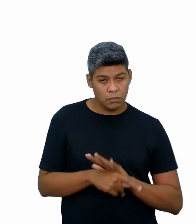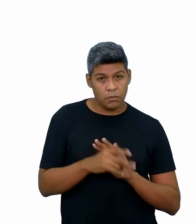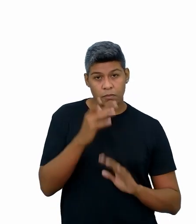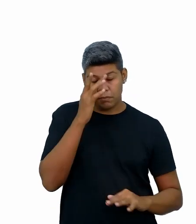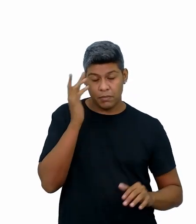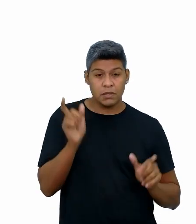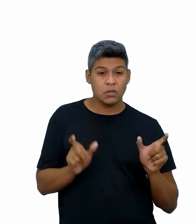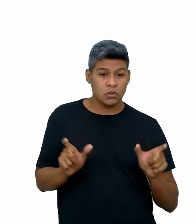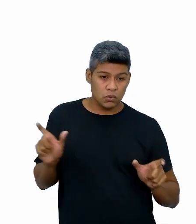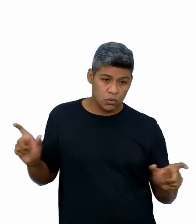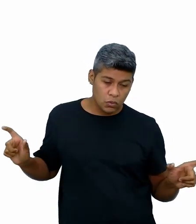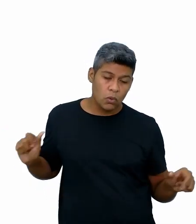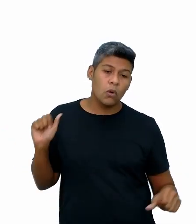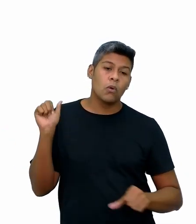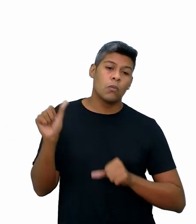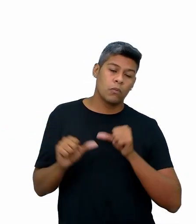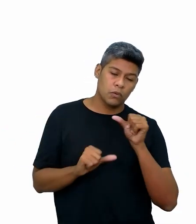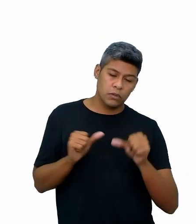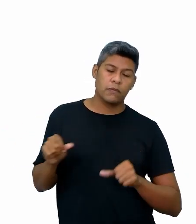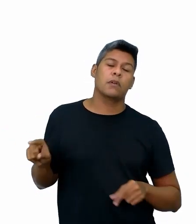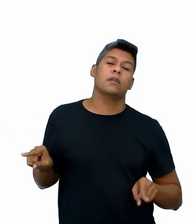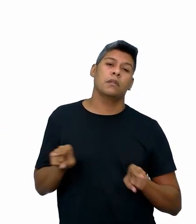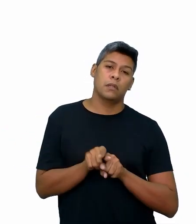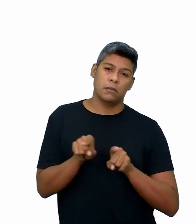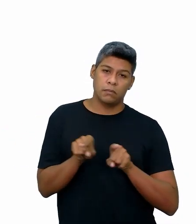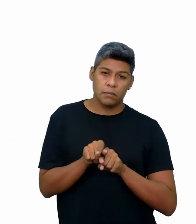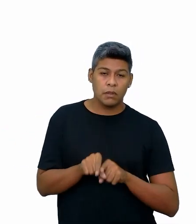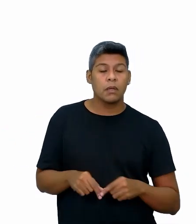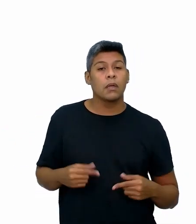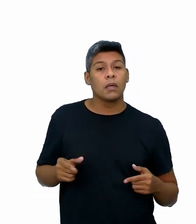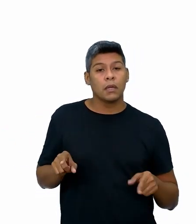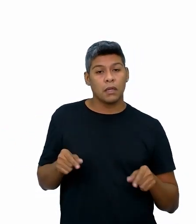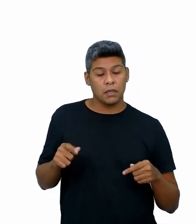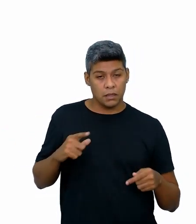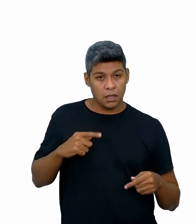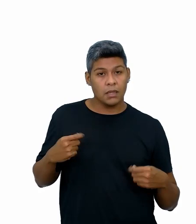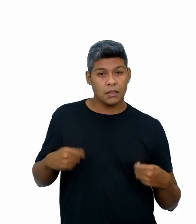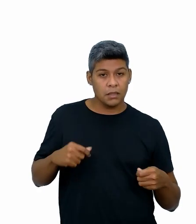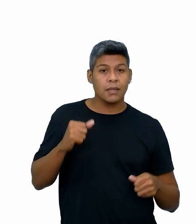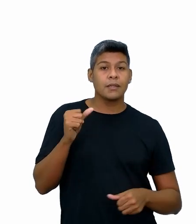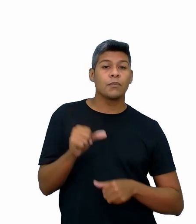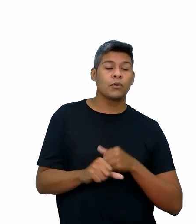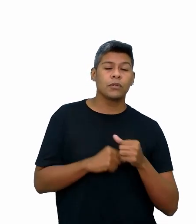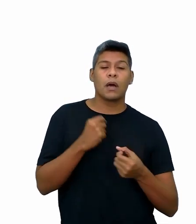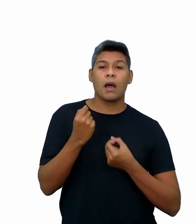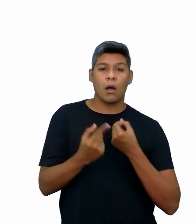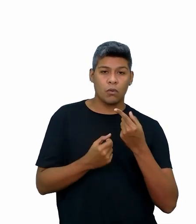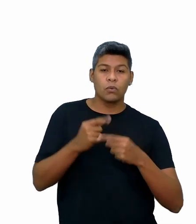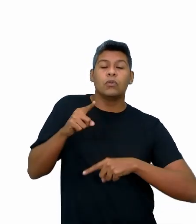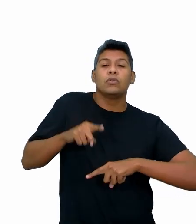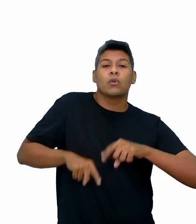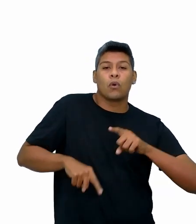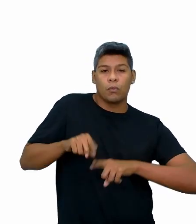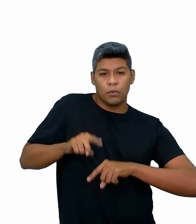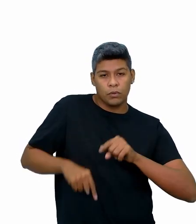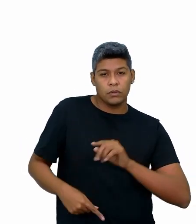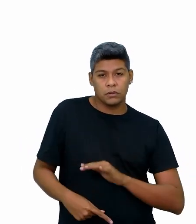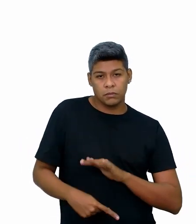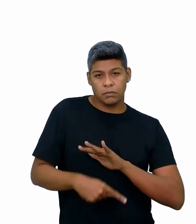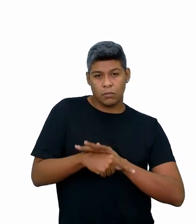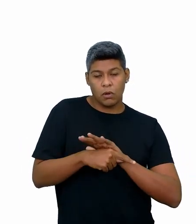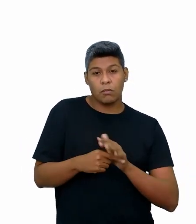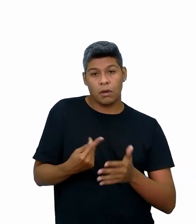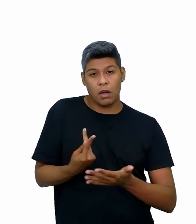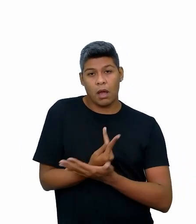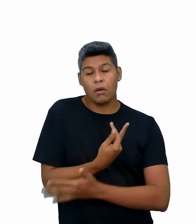públicos, né, que se modifica também, e também existe a necessidade de mudar alguns componentes, né, que geram aí o